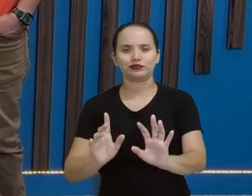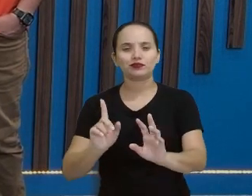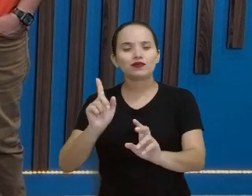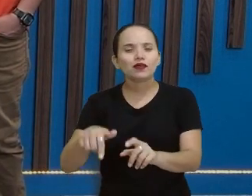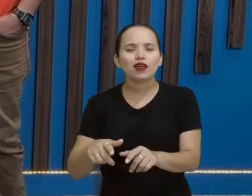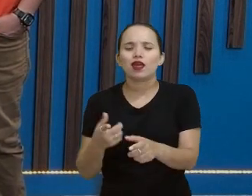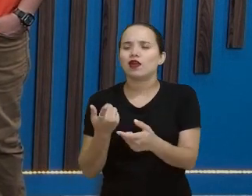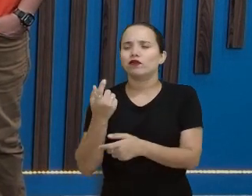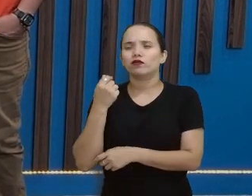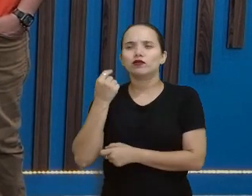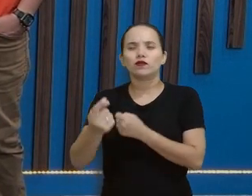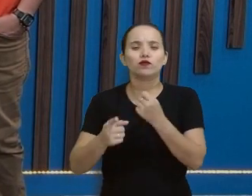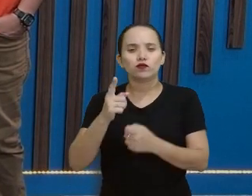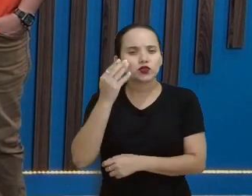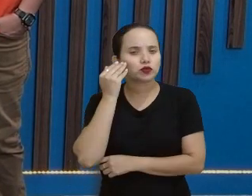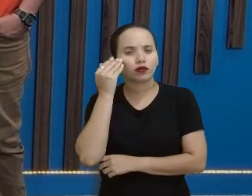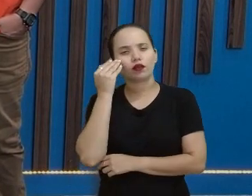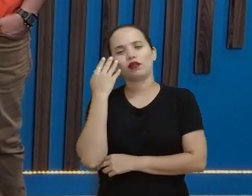muitas vezes a gente